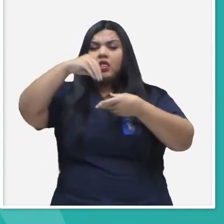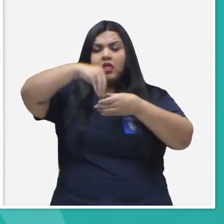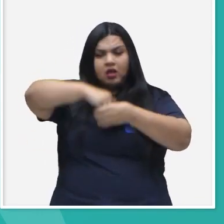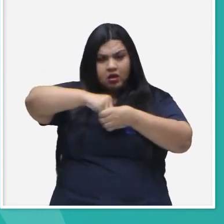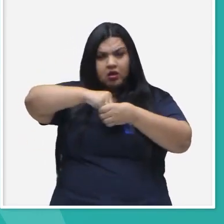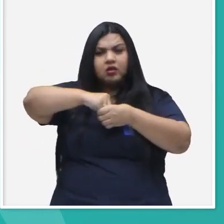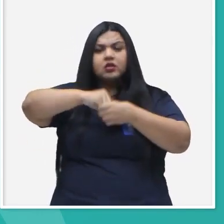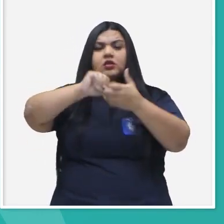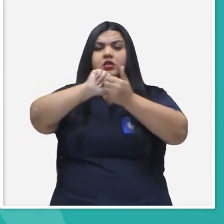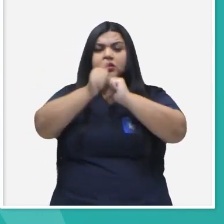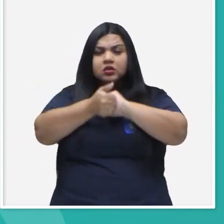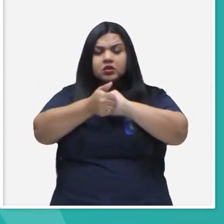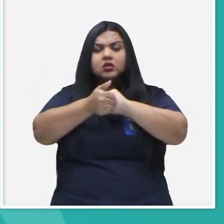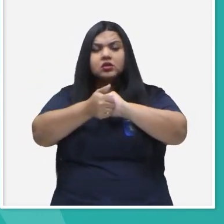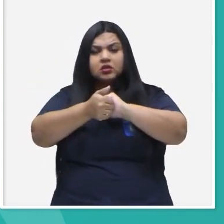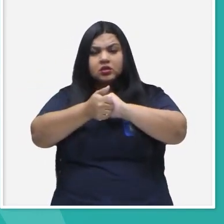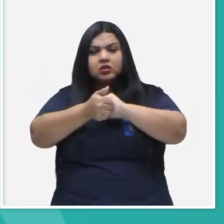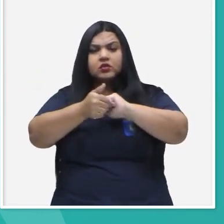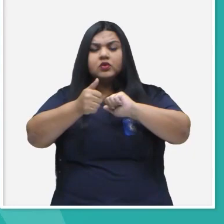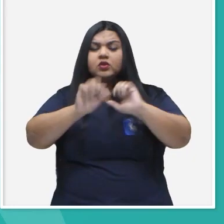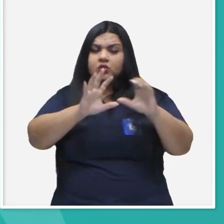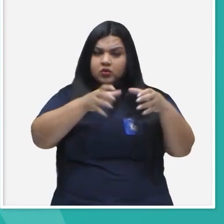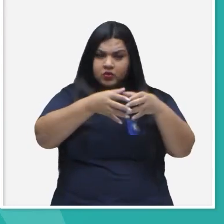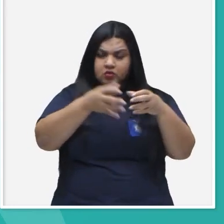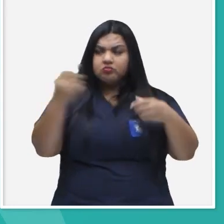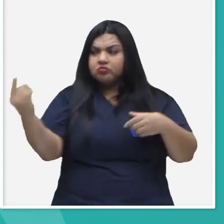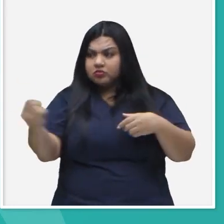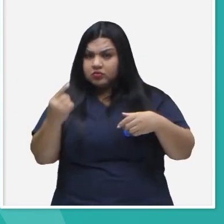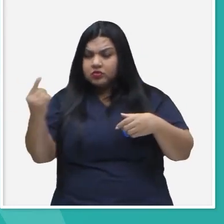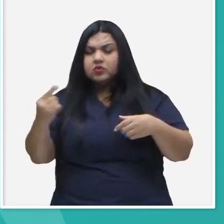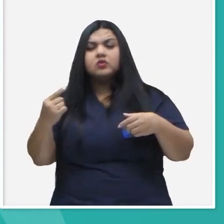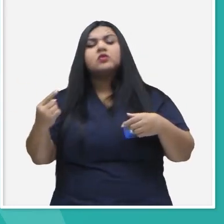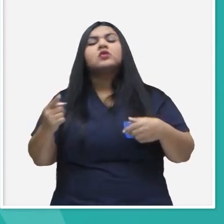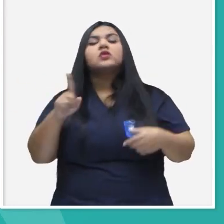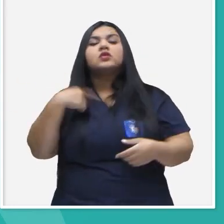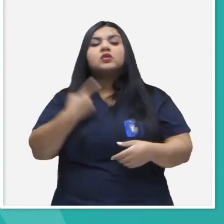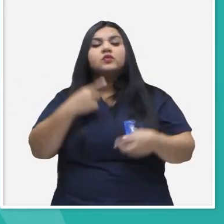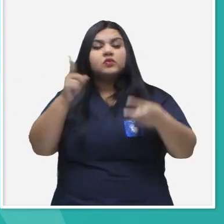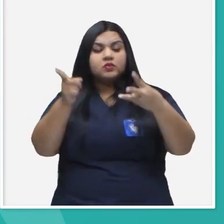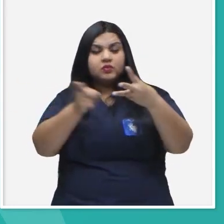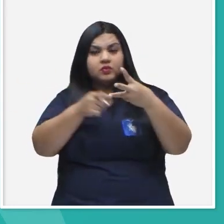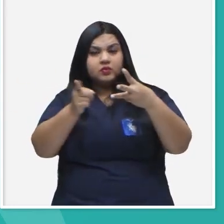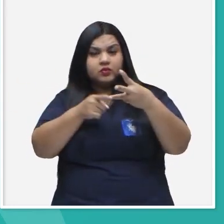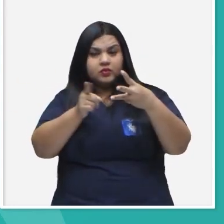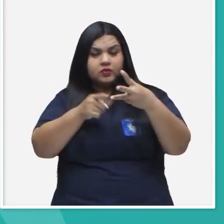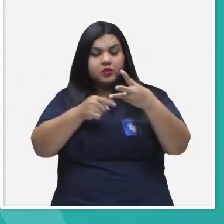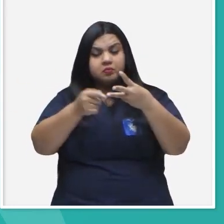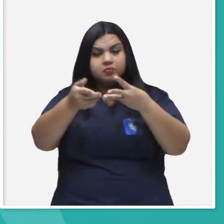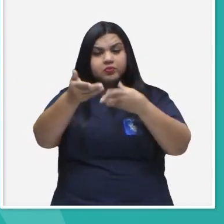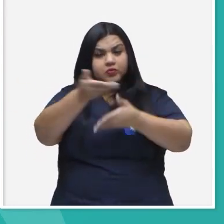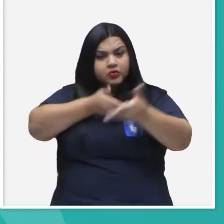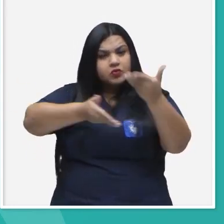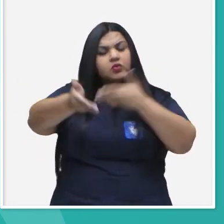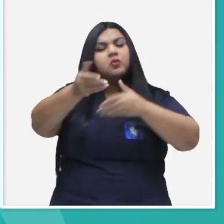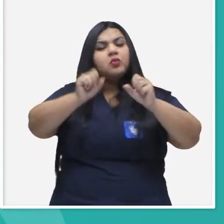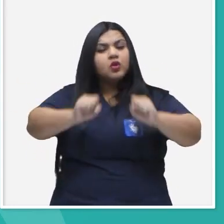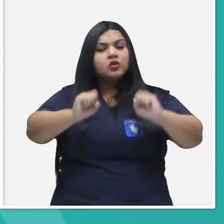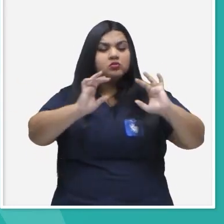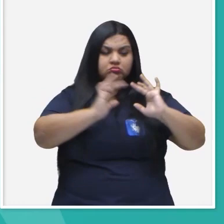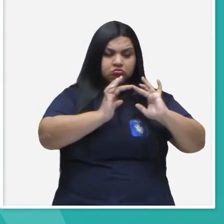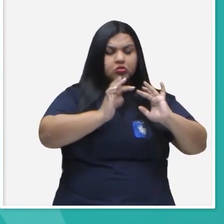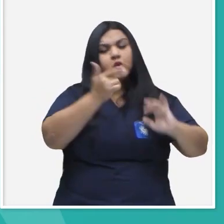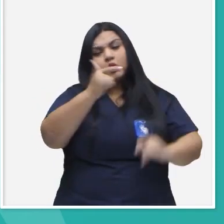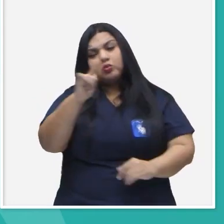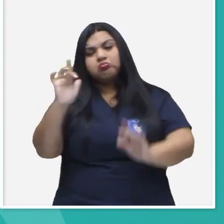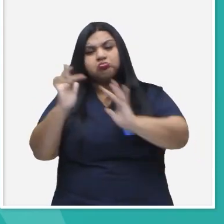esse esporte, no caso coletivo e individual. Nós vimos também a respeito da interação, que pode ser com ou